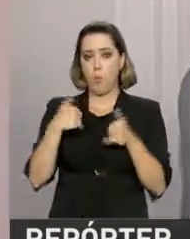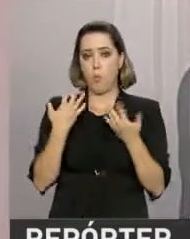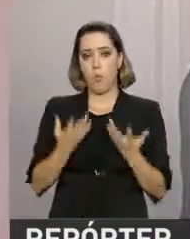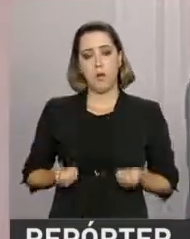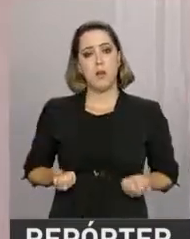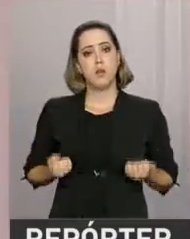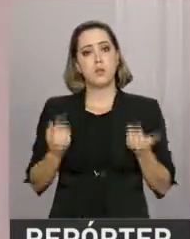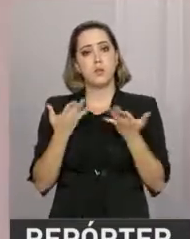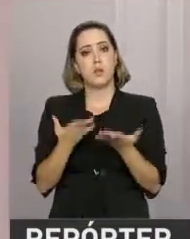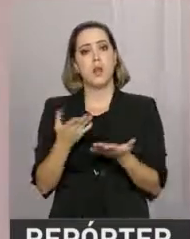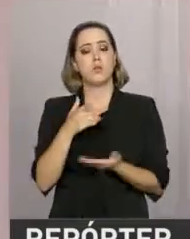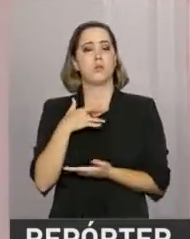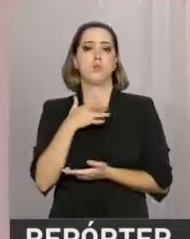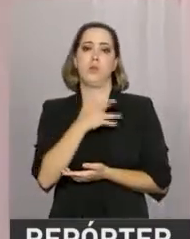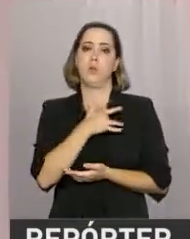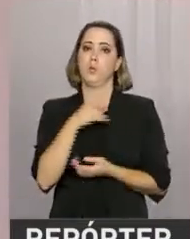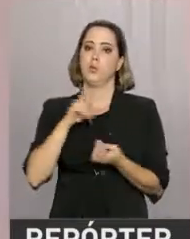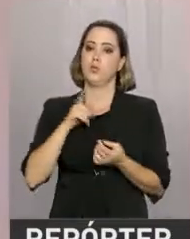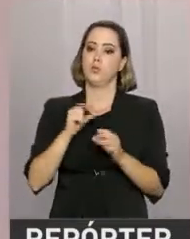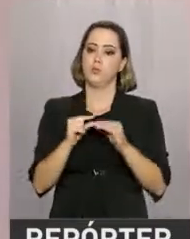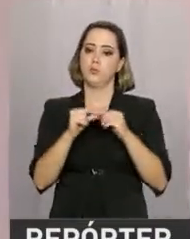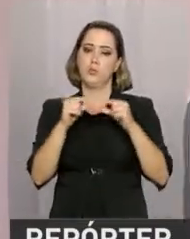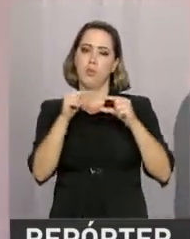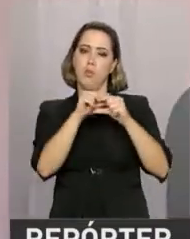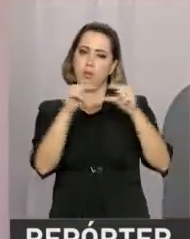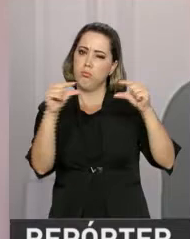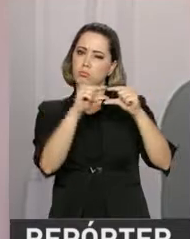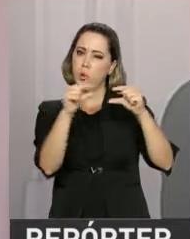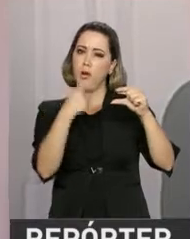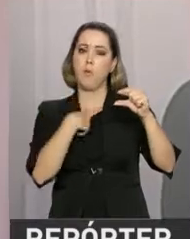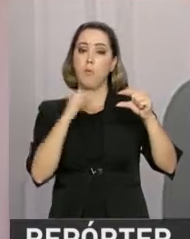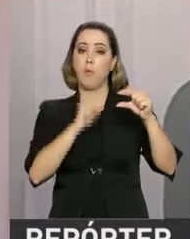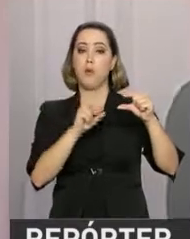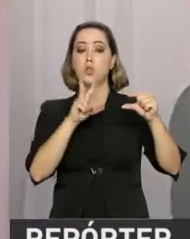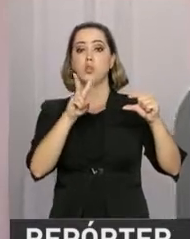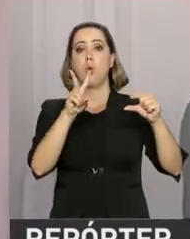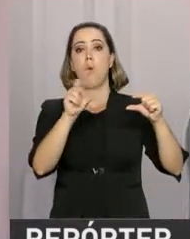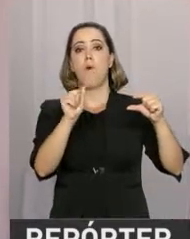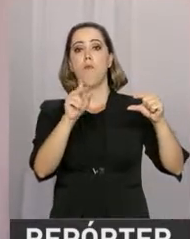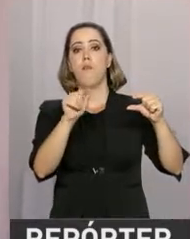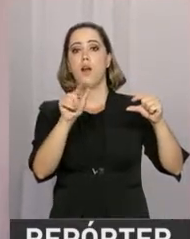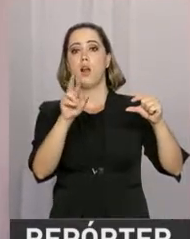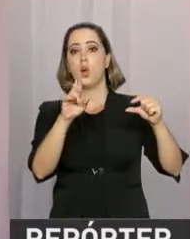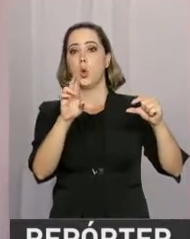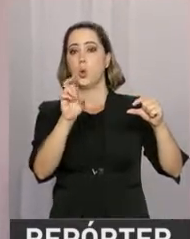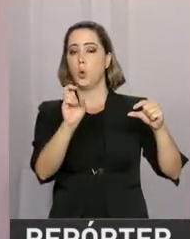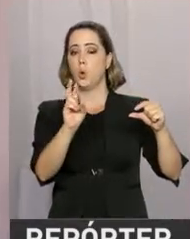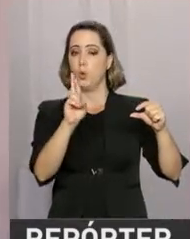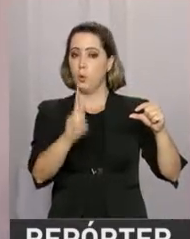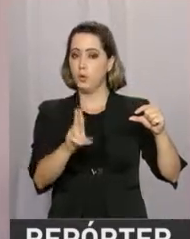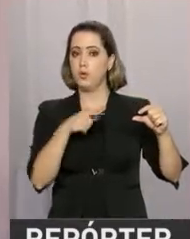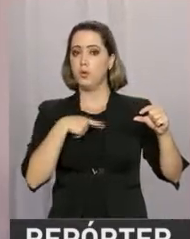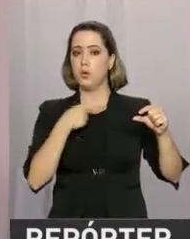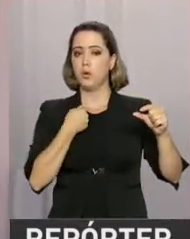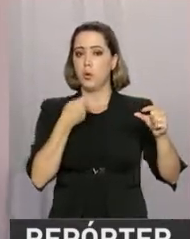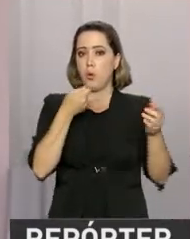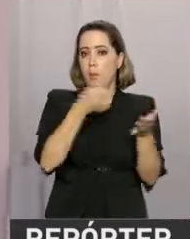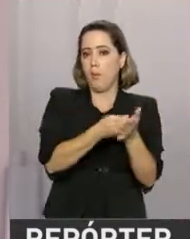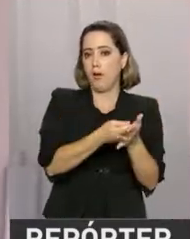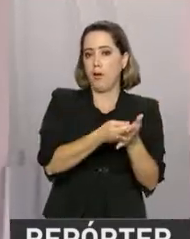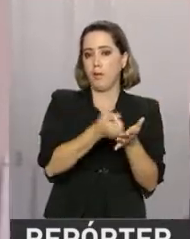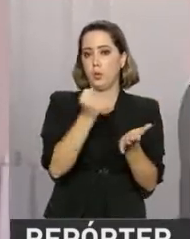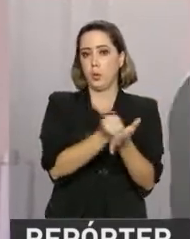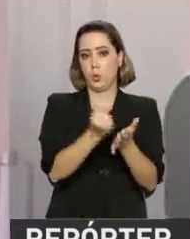despesas médicas, tem um campo para se lançar o valor que o plano vai reembolsar.